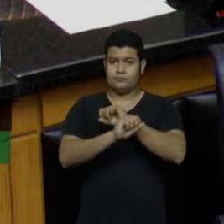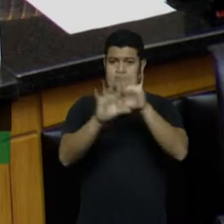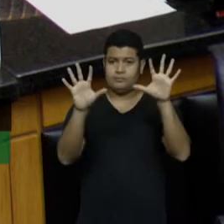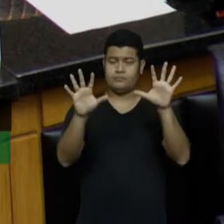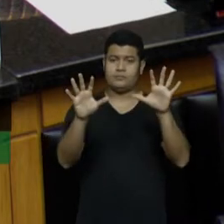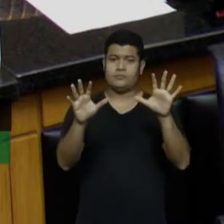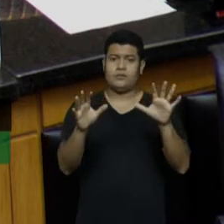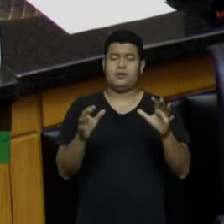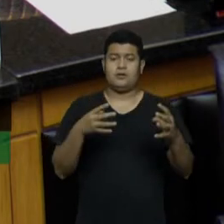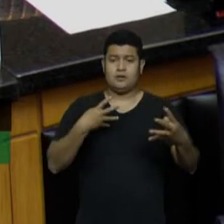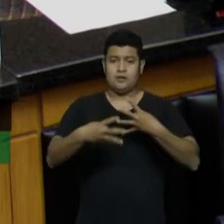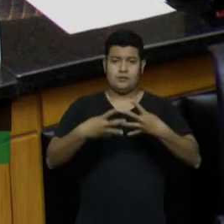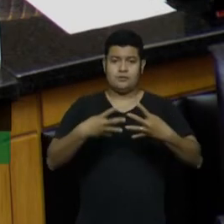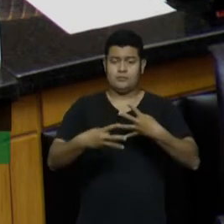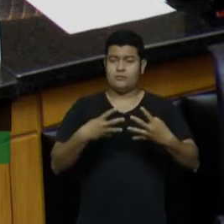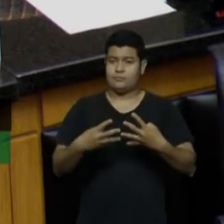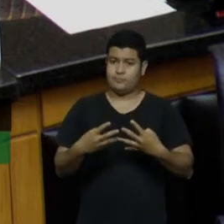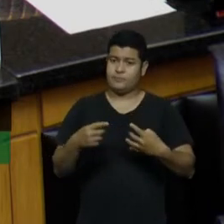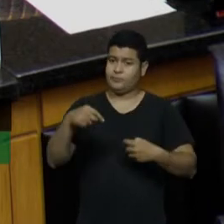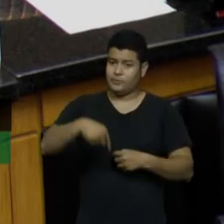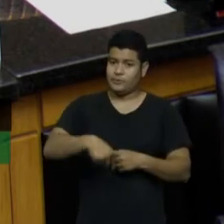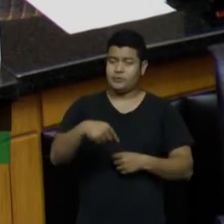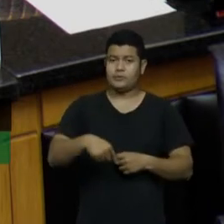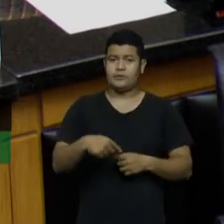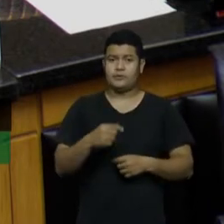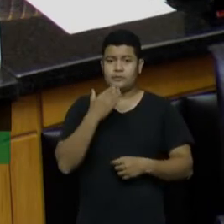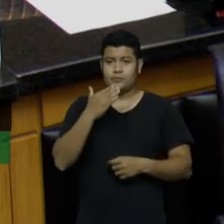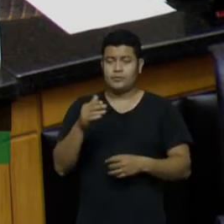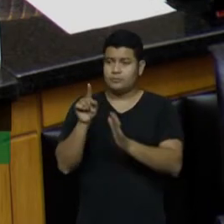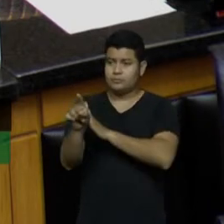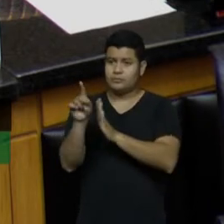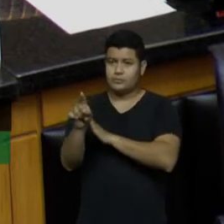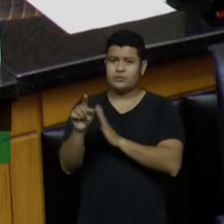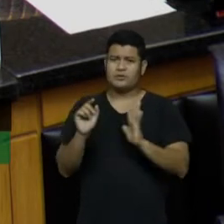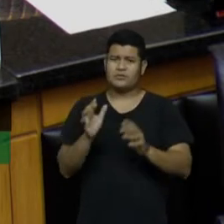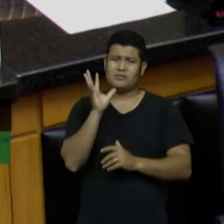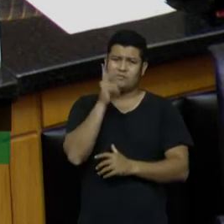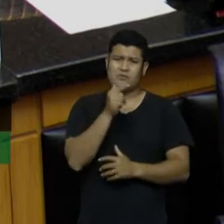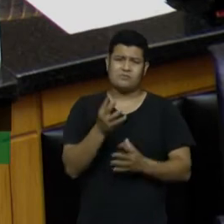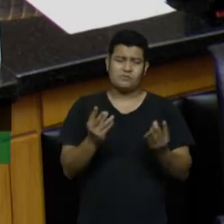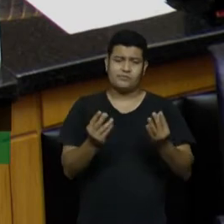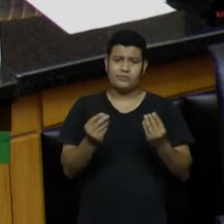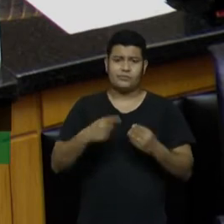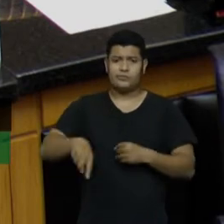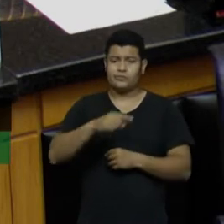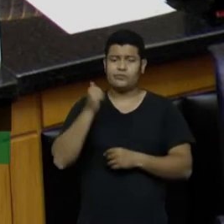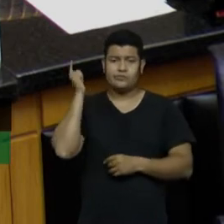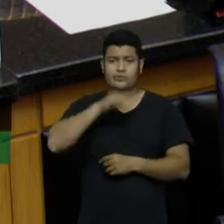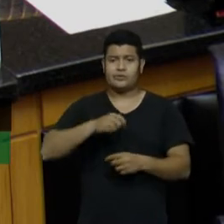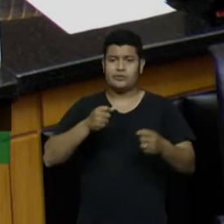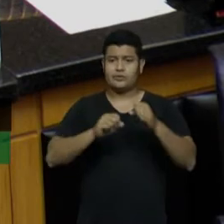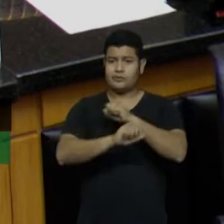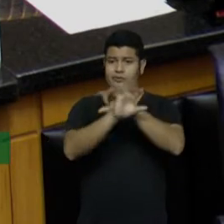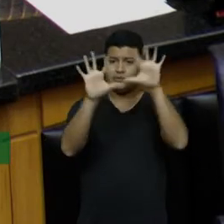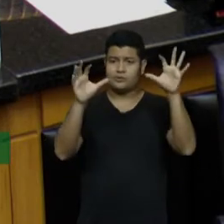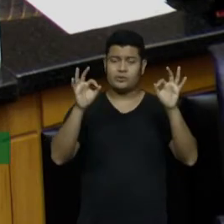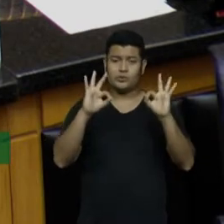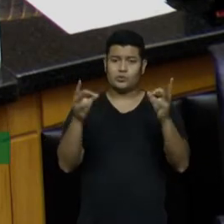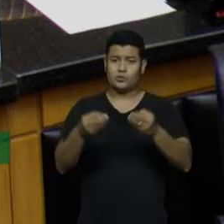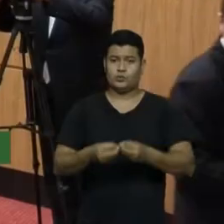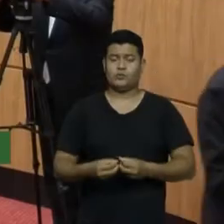as perguntas, enfim, esclareçam logo esse assunto. Está demorando muito já para nós esclarecermos tudo isso.